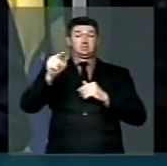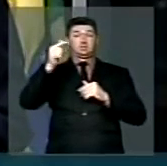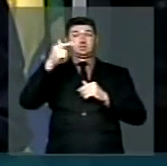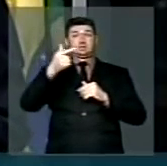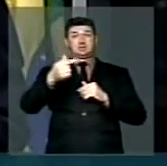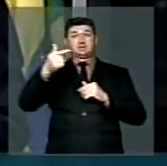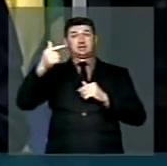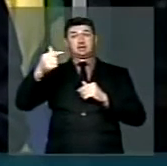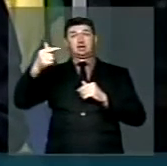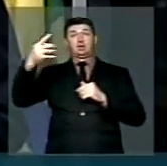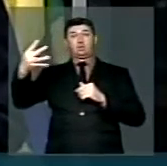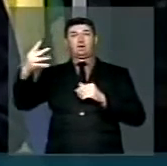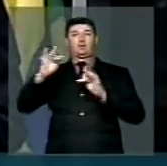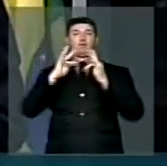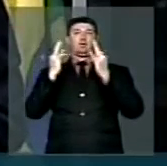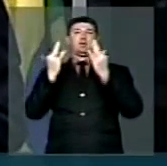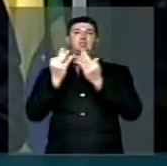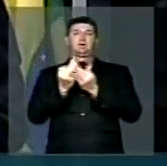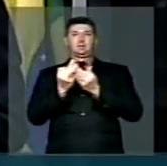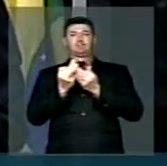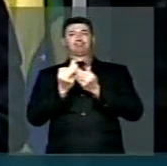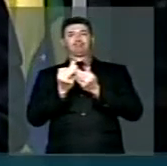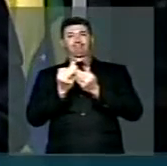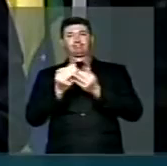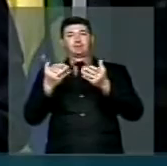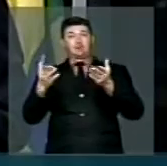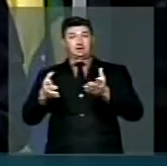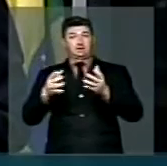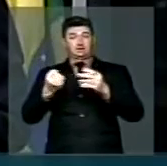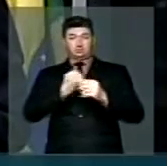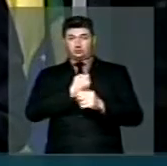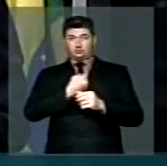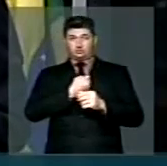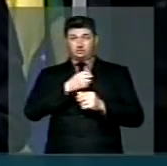7.754 famílias, sendo que deste número,